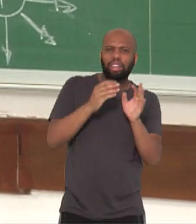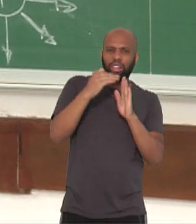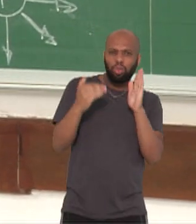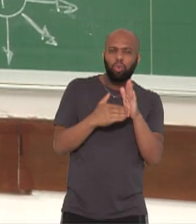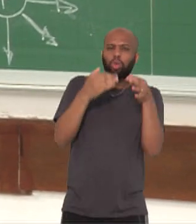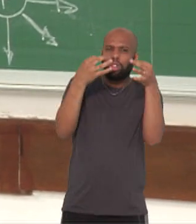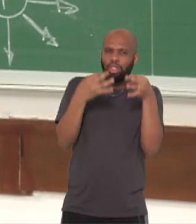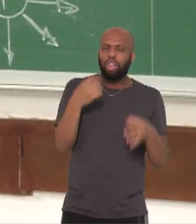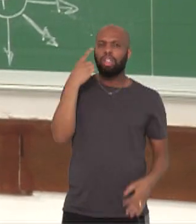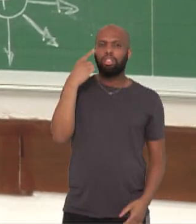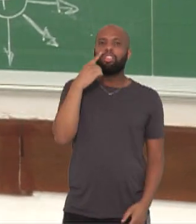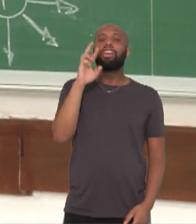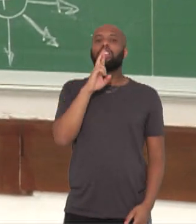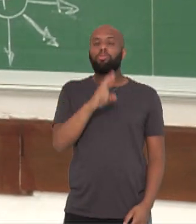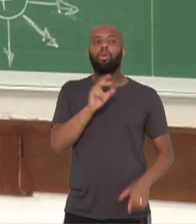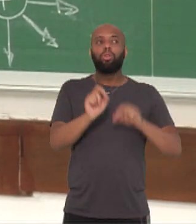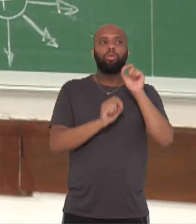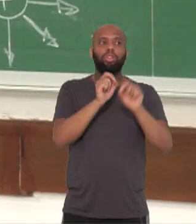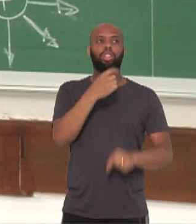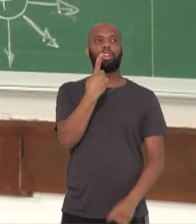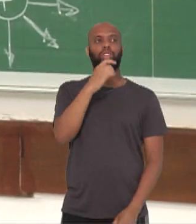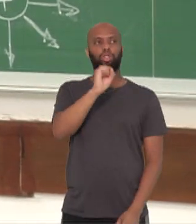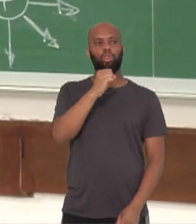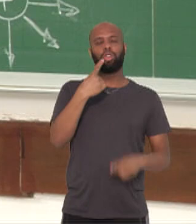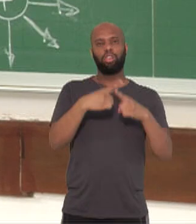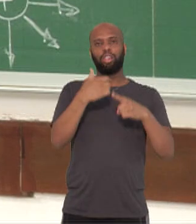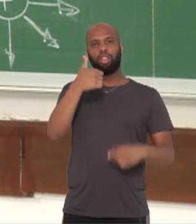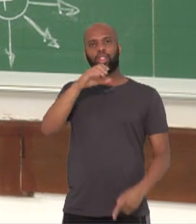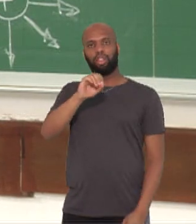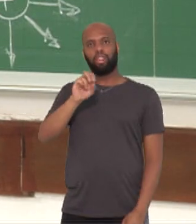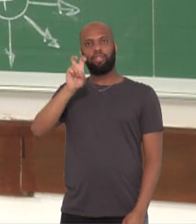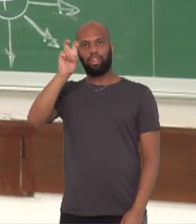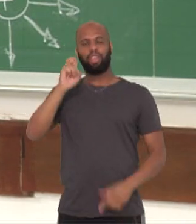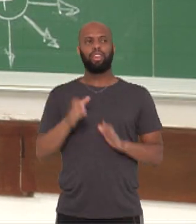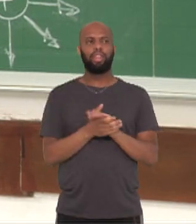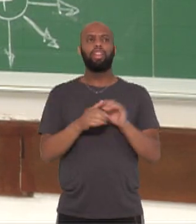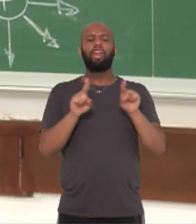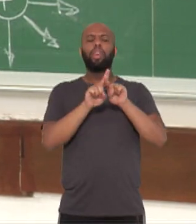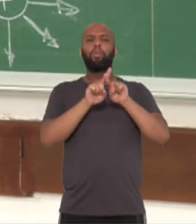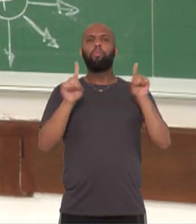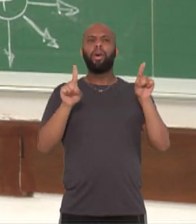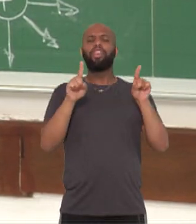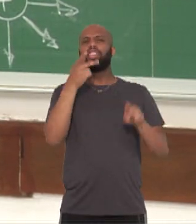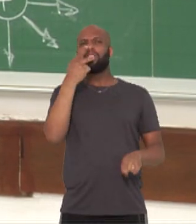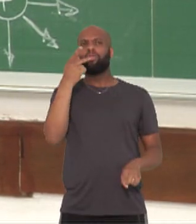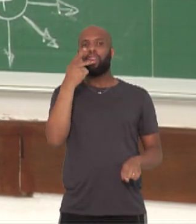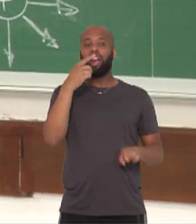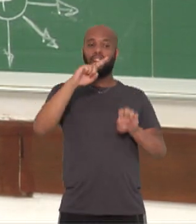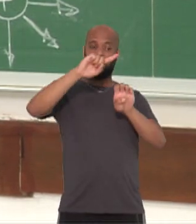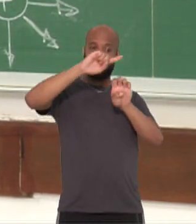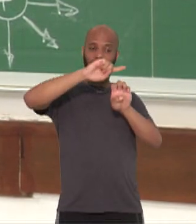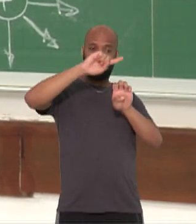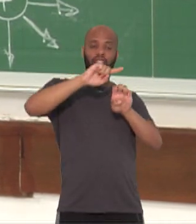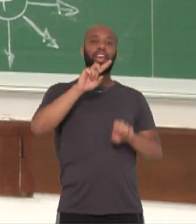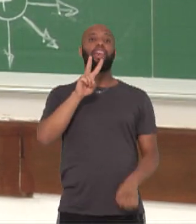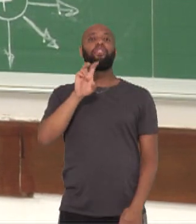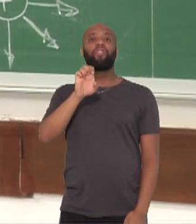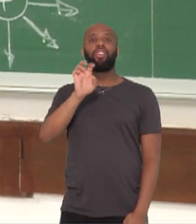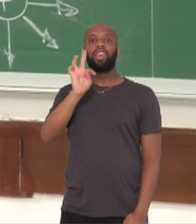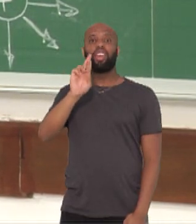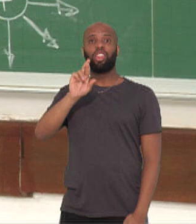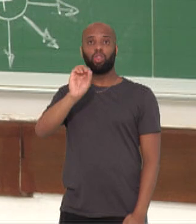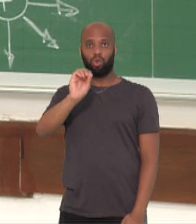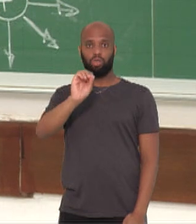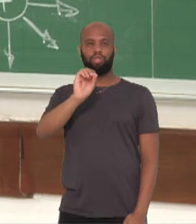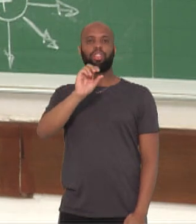gente ficar atento ao enunciado, ele pergunta para a gente determinar o vetor campo elétrico. Esse cálculo dá